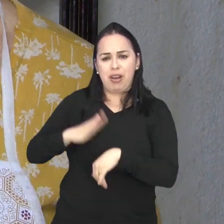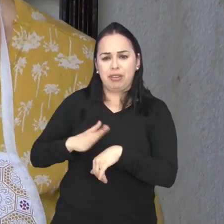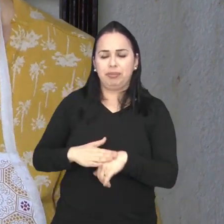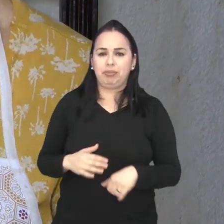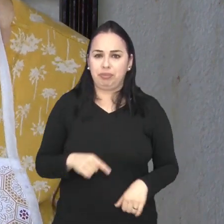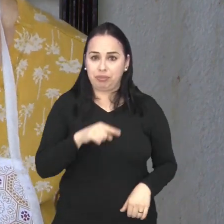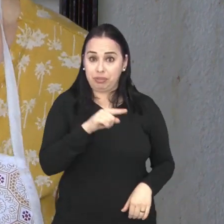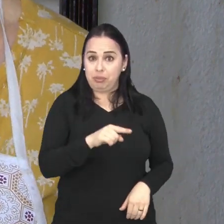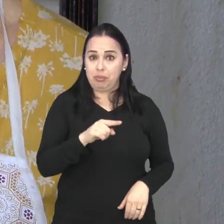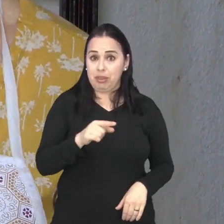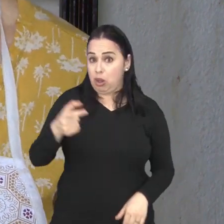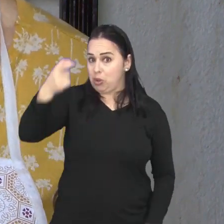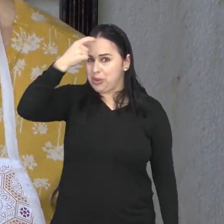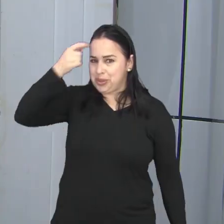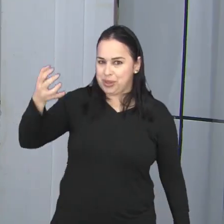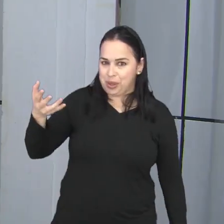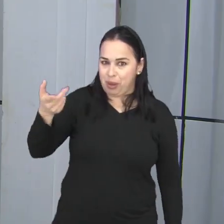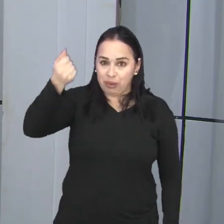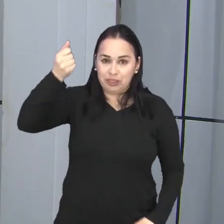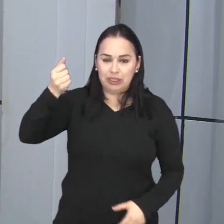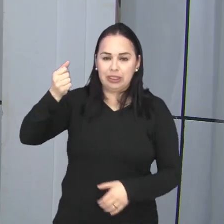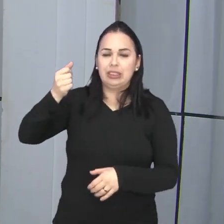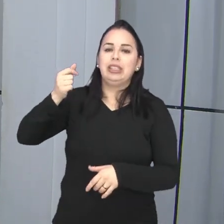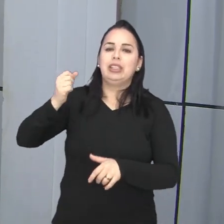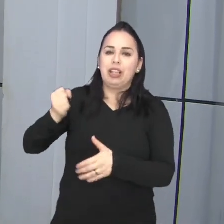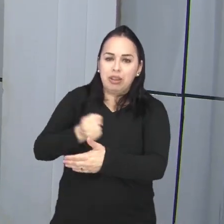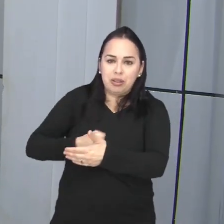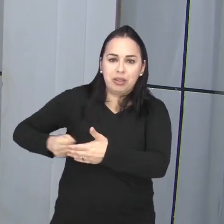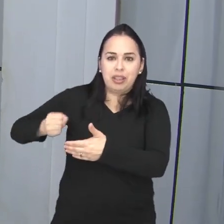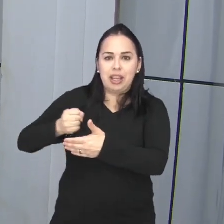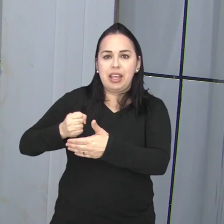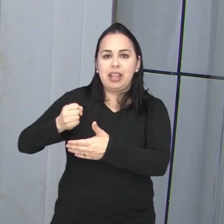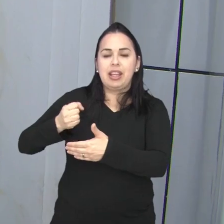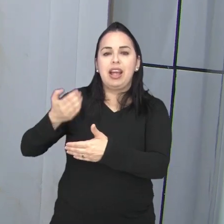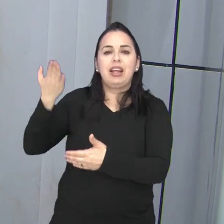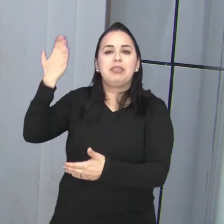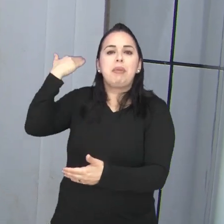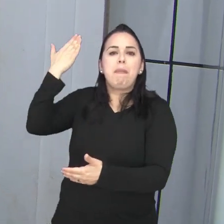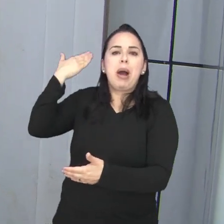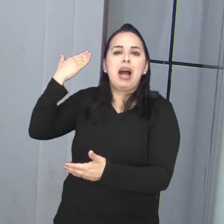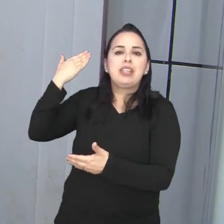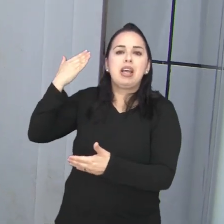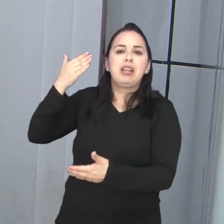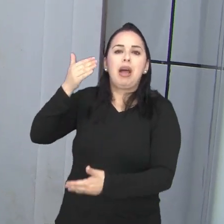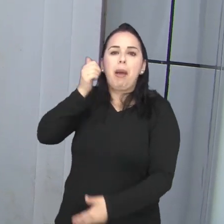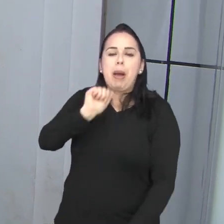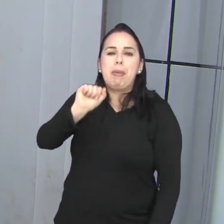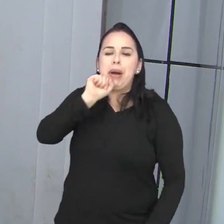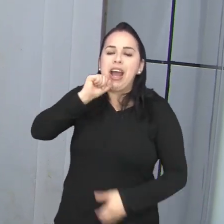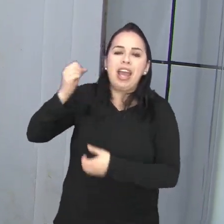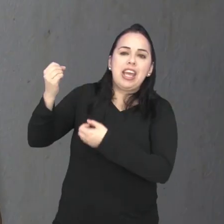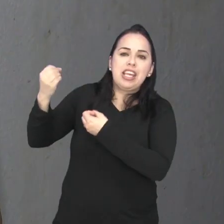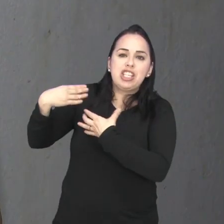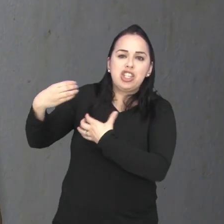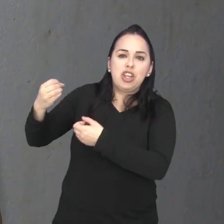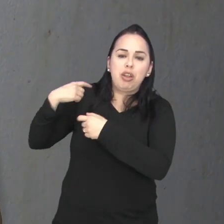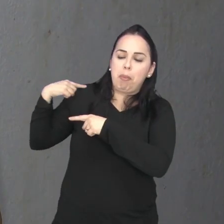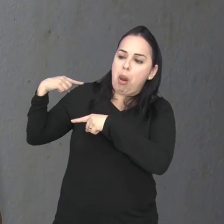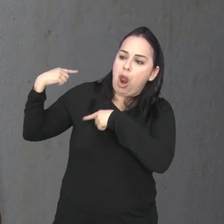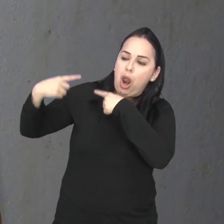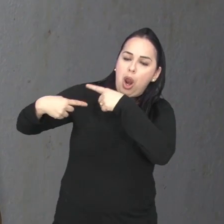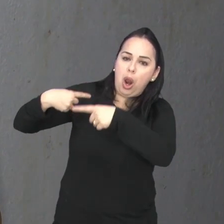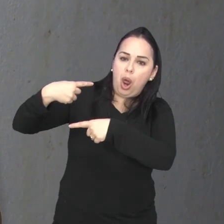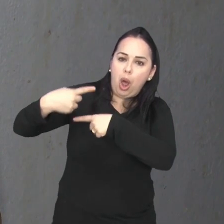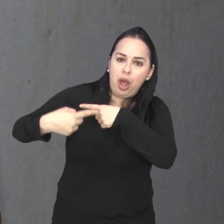pode levar. É assim que eu faço. Os dotes culinários são parte da herança que ela carrega desde os 8 anos. Aprendeu